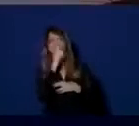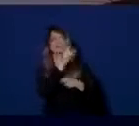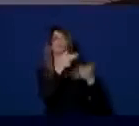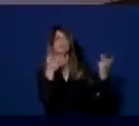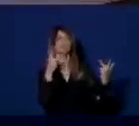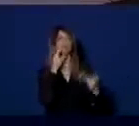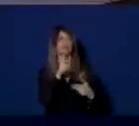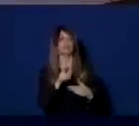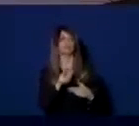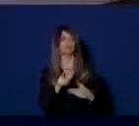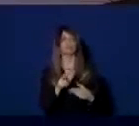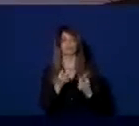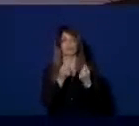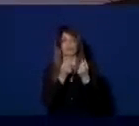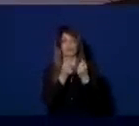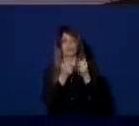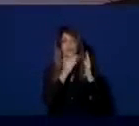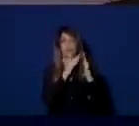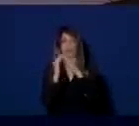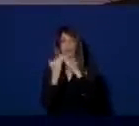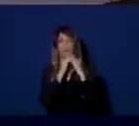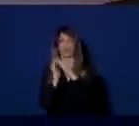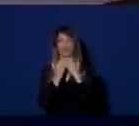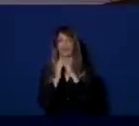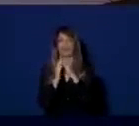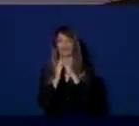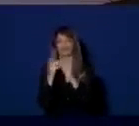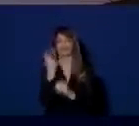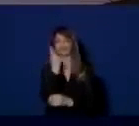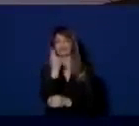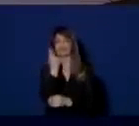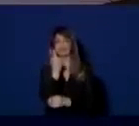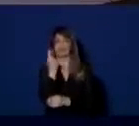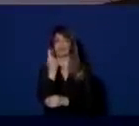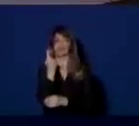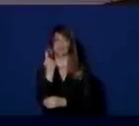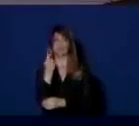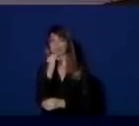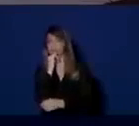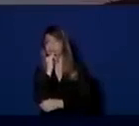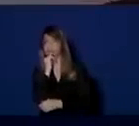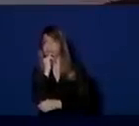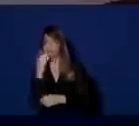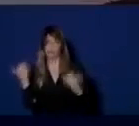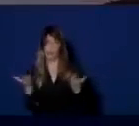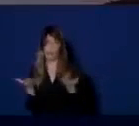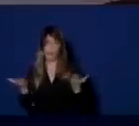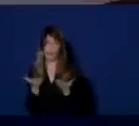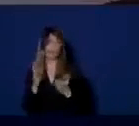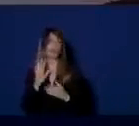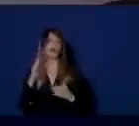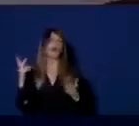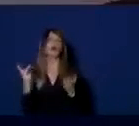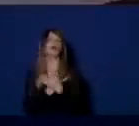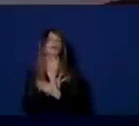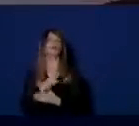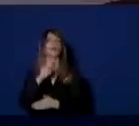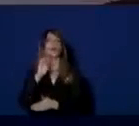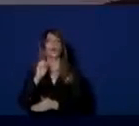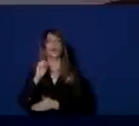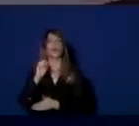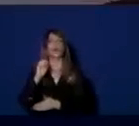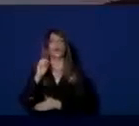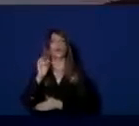vira um valor mobiliário órfão, ela vira um valor mobiliário sem pai. Então, para dar um exemplo prático, hoje, o que aconteceu com esse